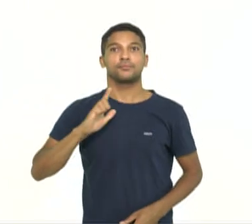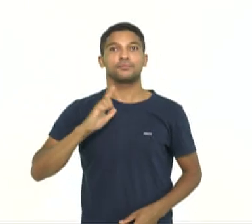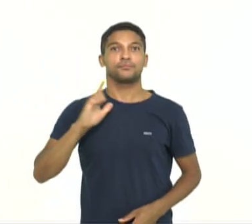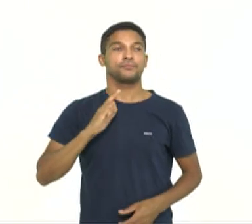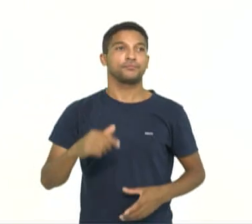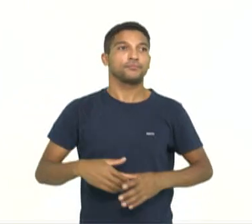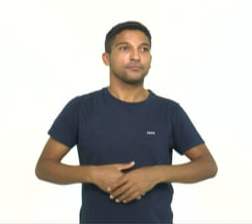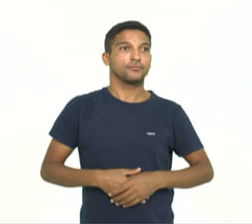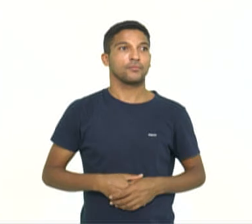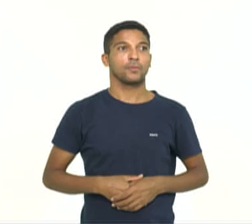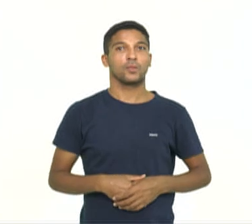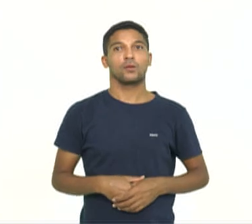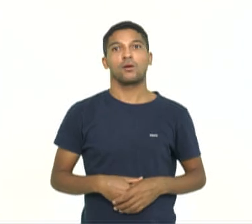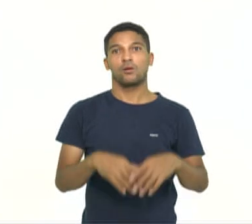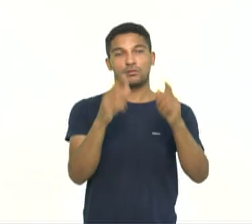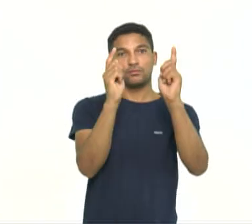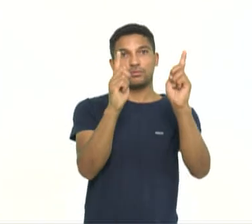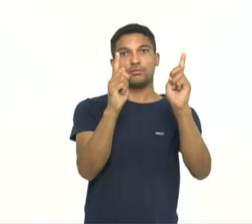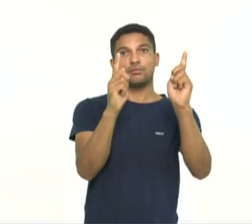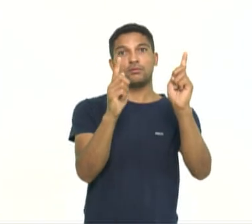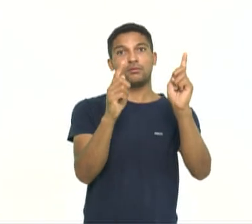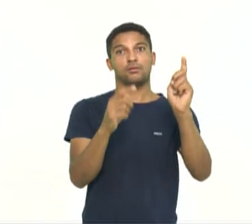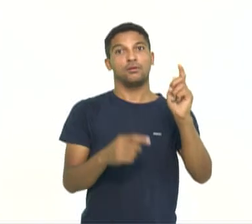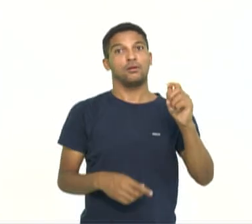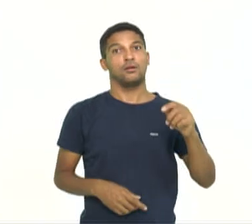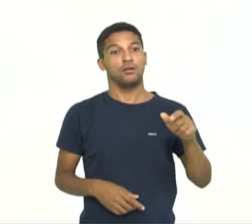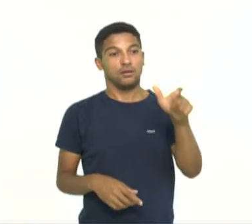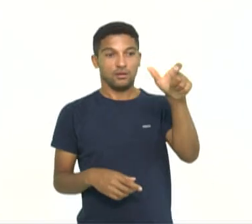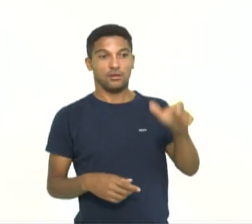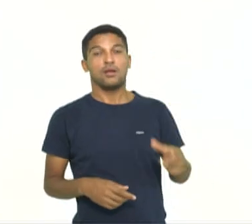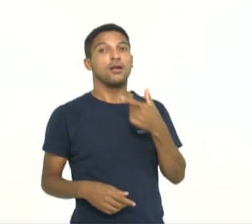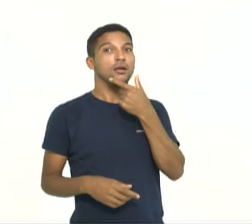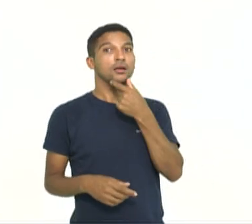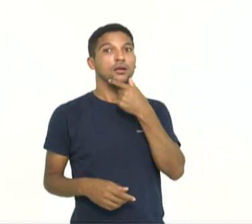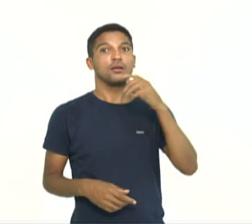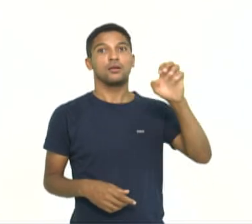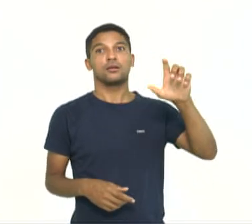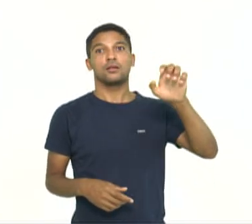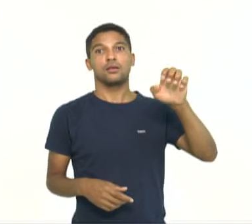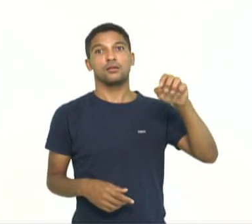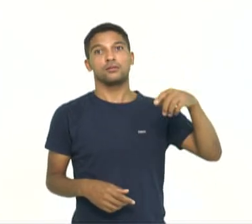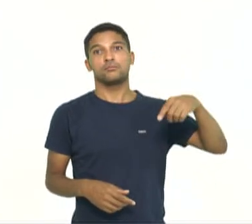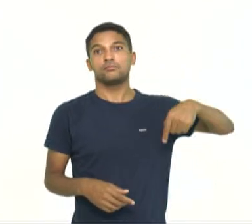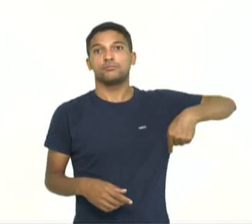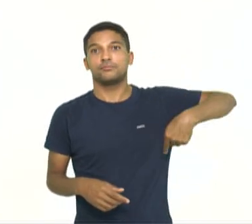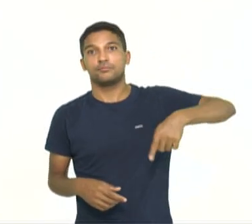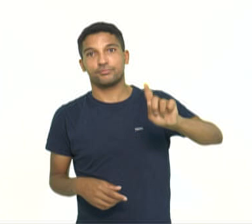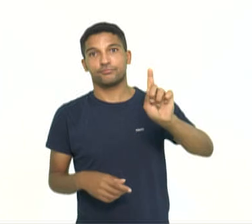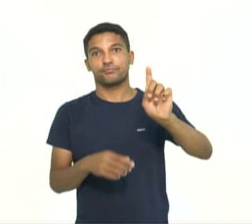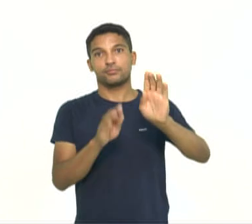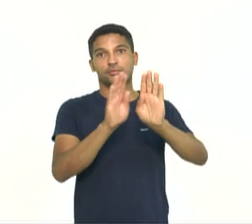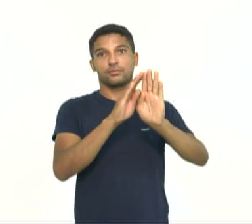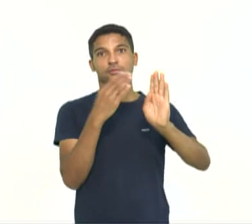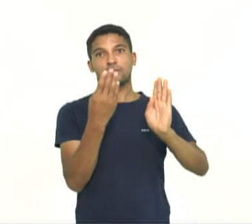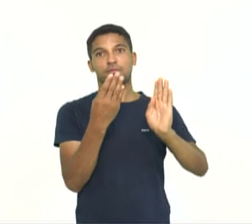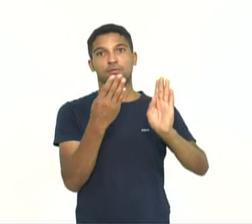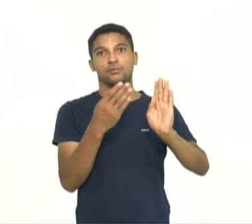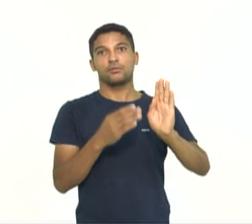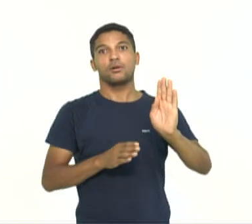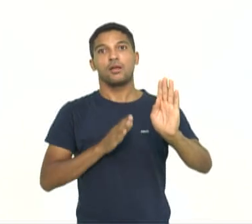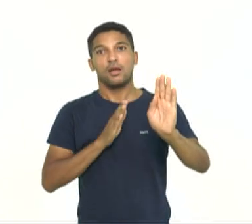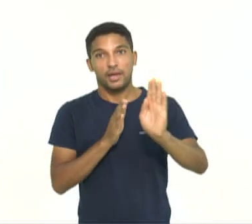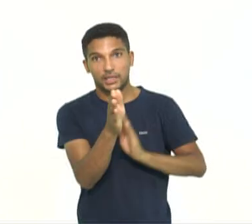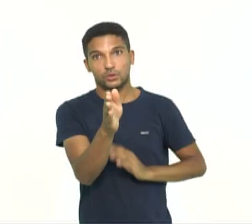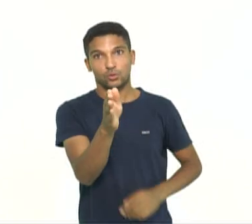ali, ele entrou, que seria uma oração, ponto final, né? E poderia ter uma outra, ele se sentou,